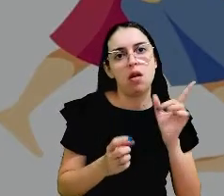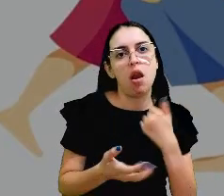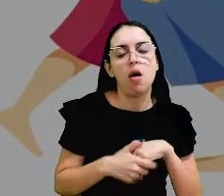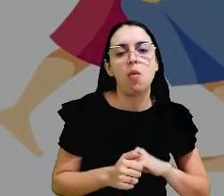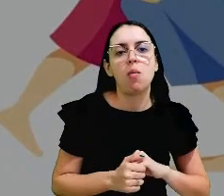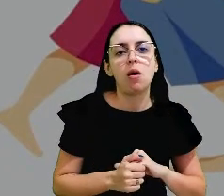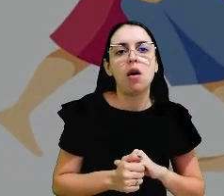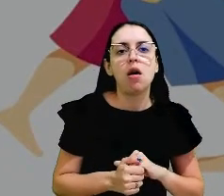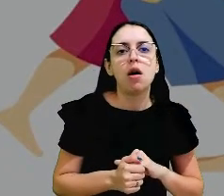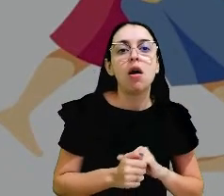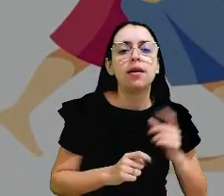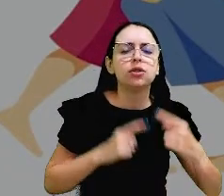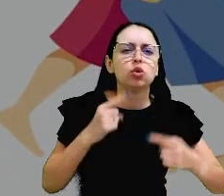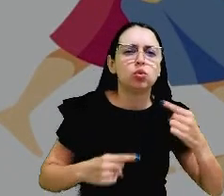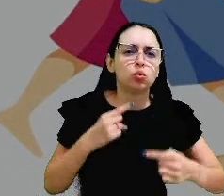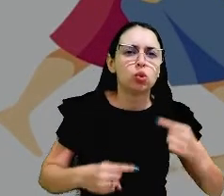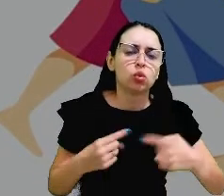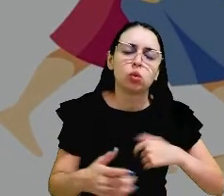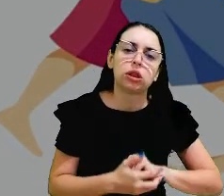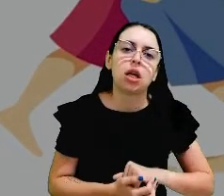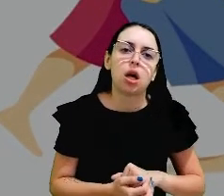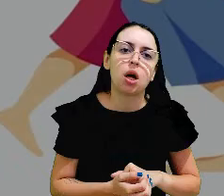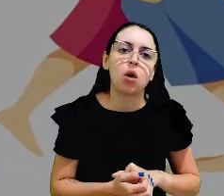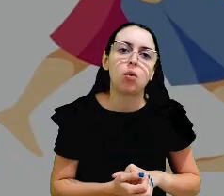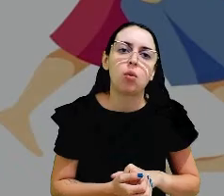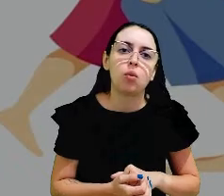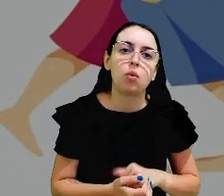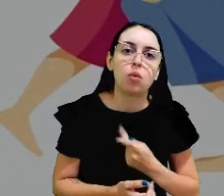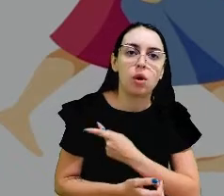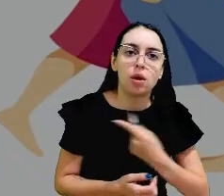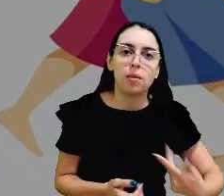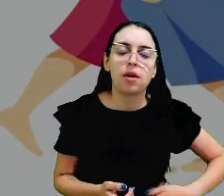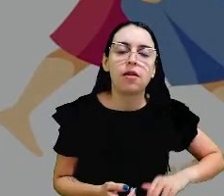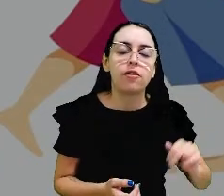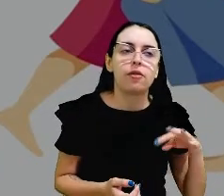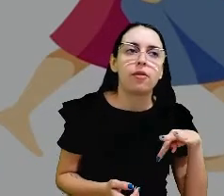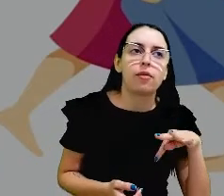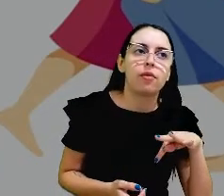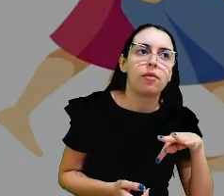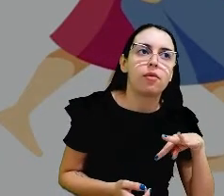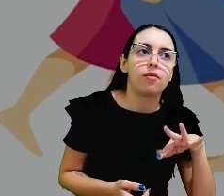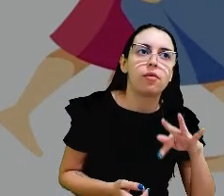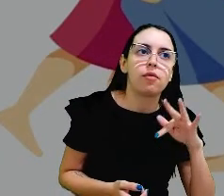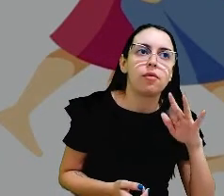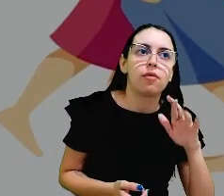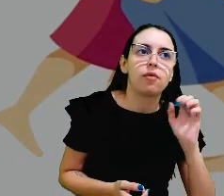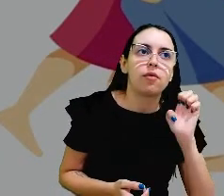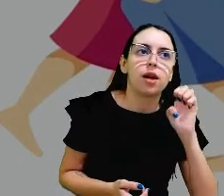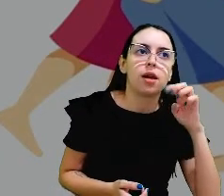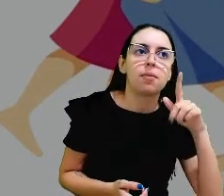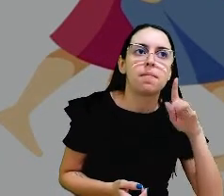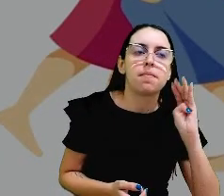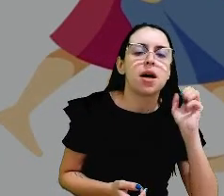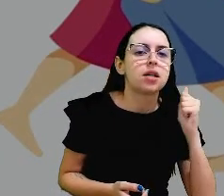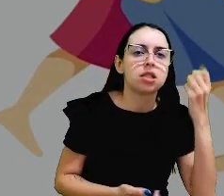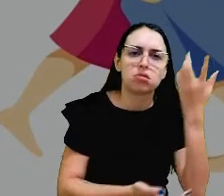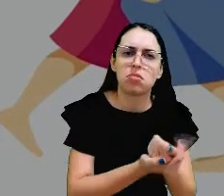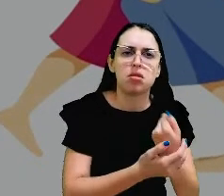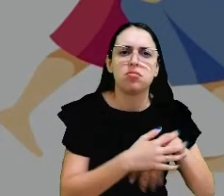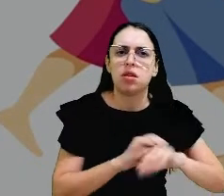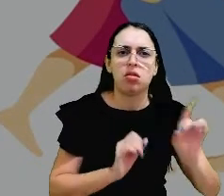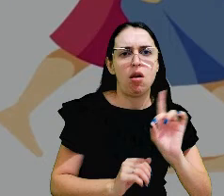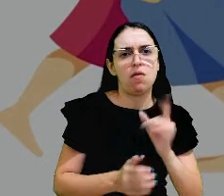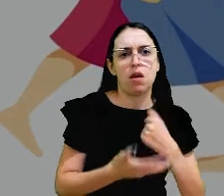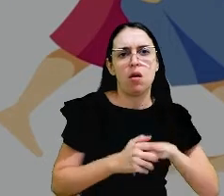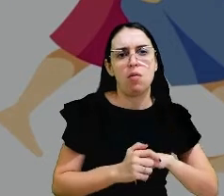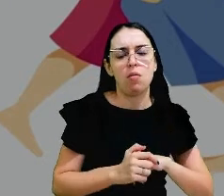audiência pública, eu tive uma discussão com o presidente da Febrasgo, justamente porque ele não aceitava o uso do